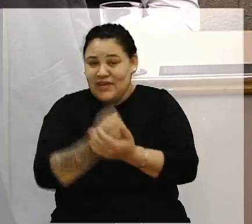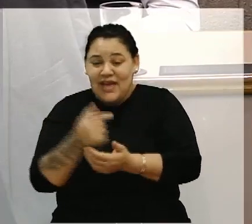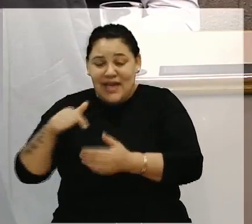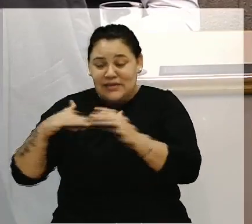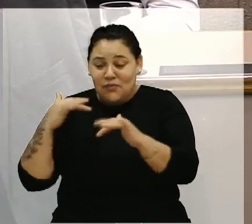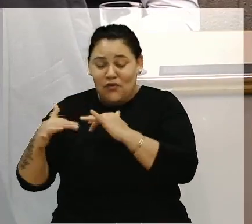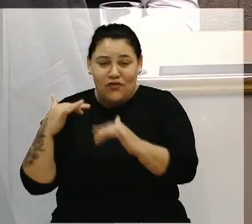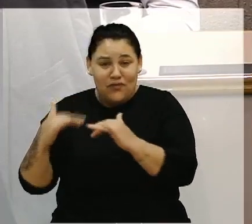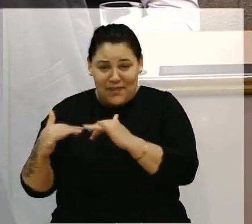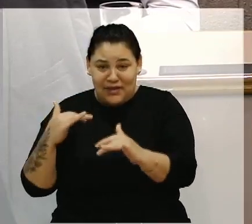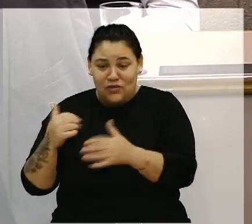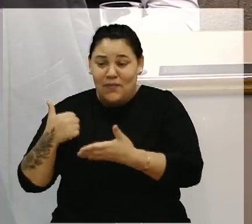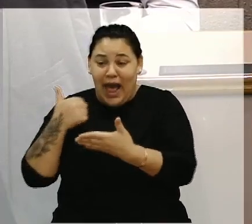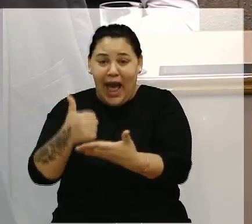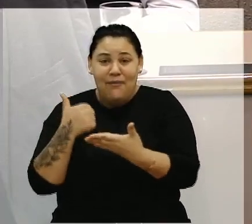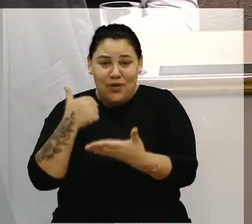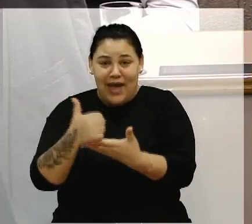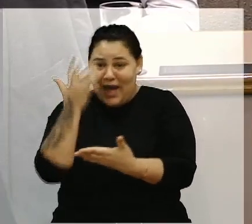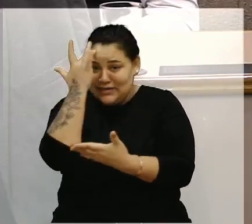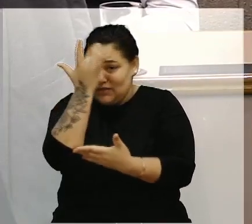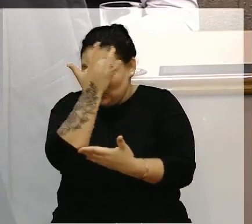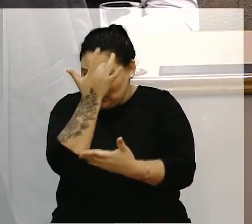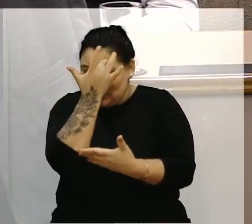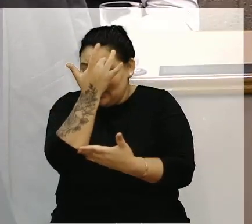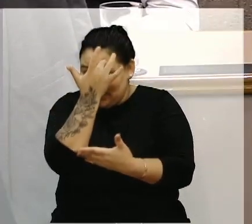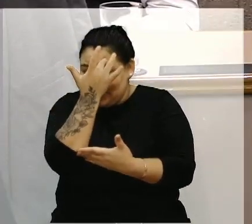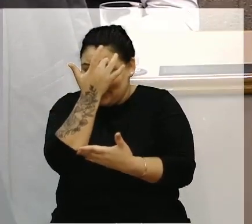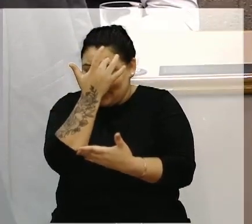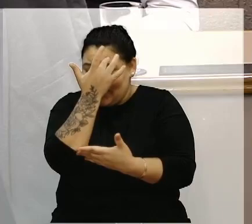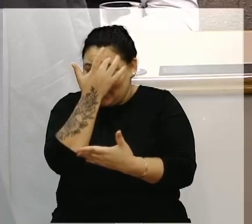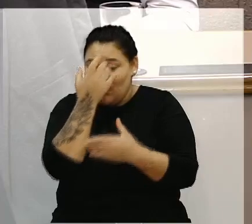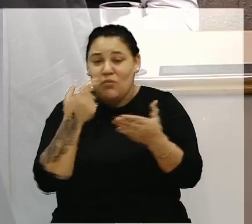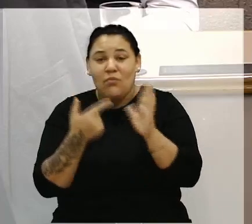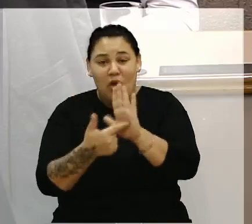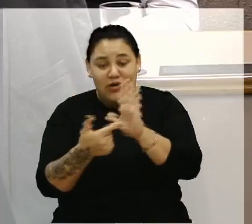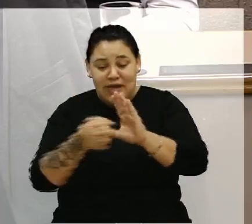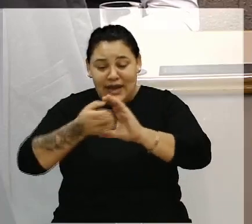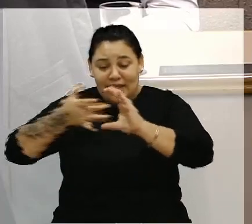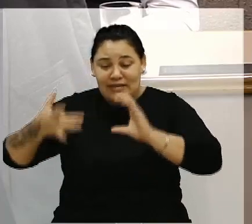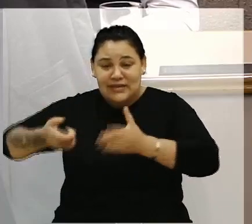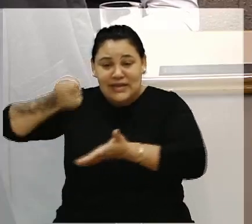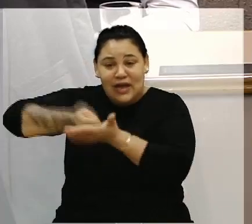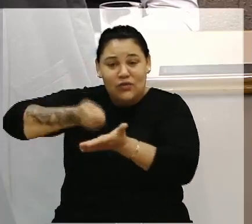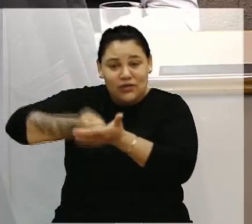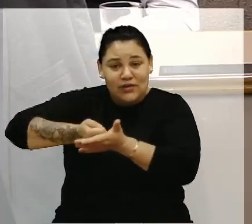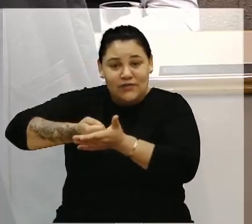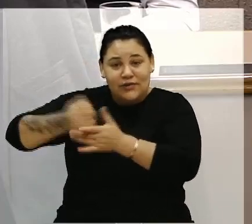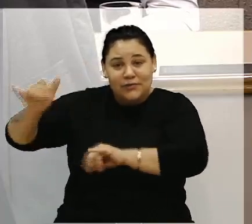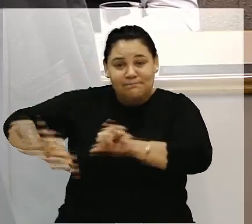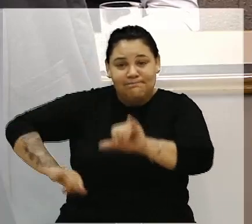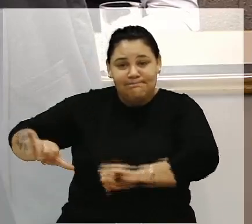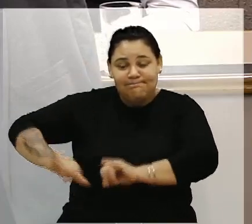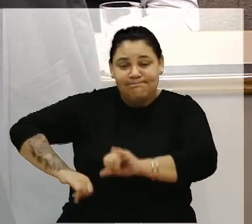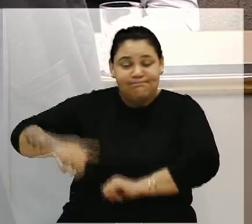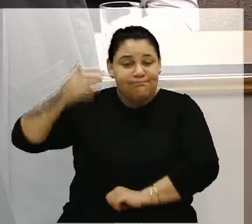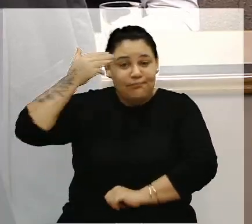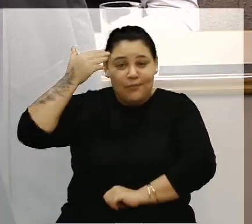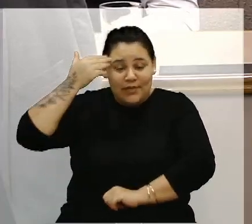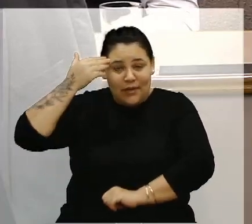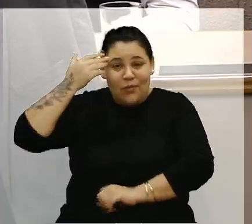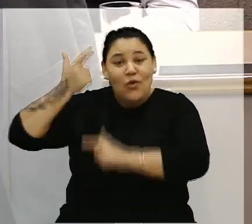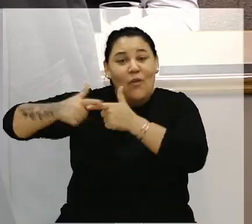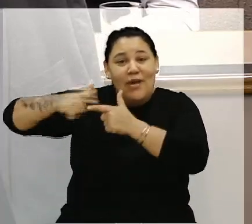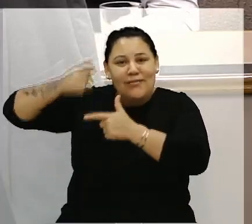antimanicomial se caracteriza pela luta por direitos das pessoas com sofrimento mental. No centro